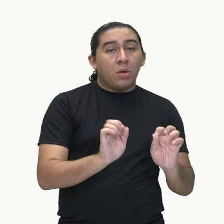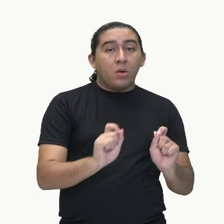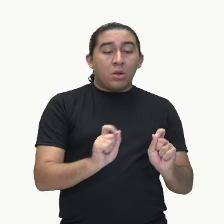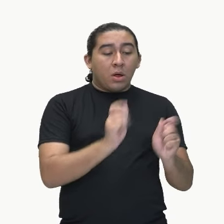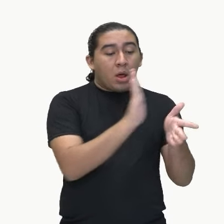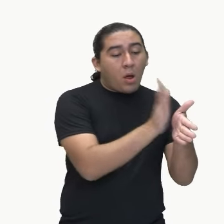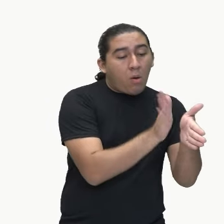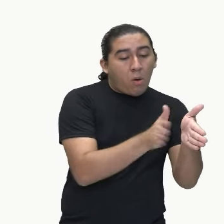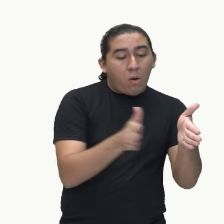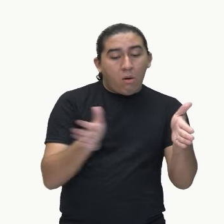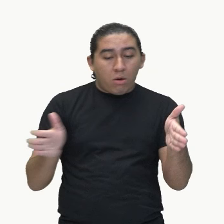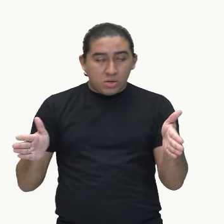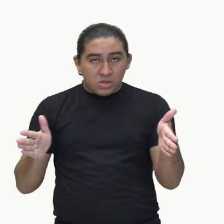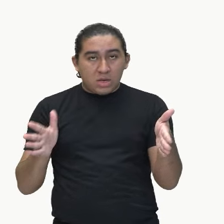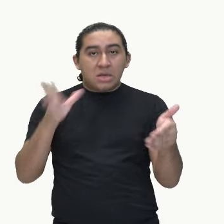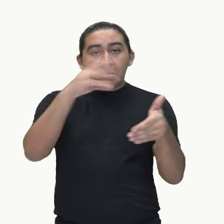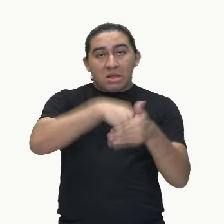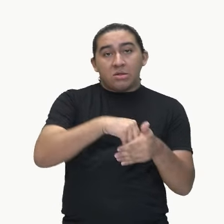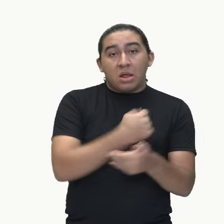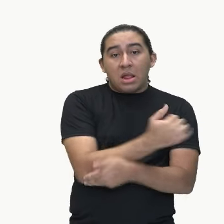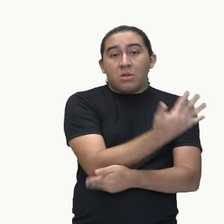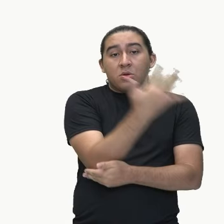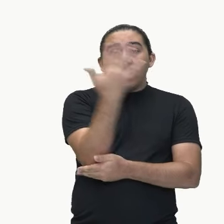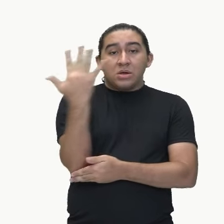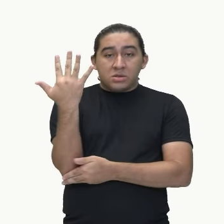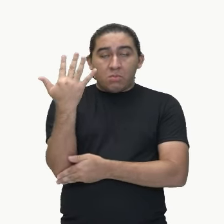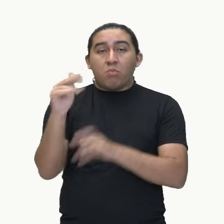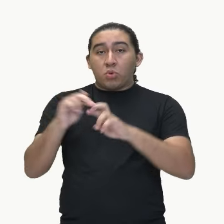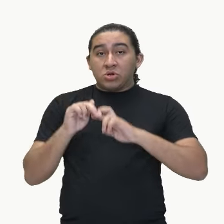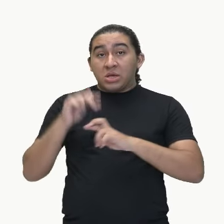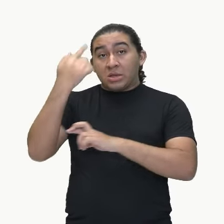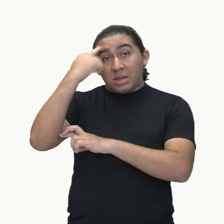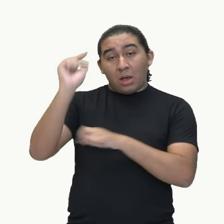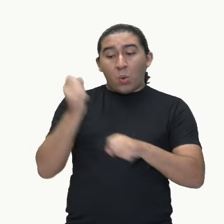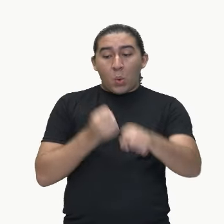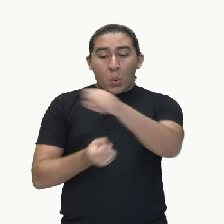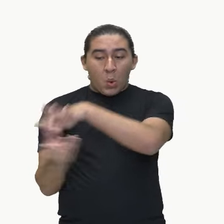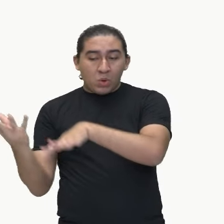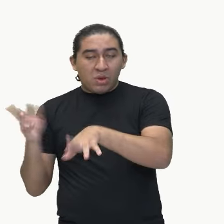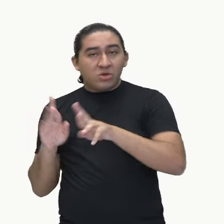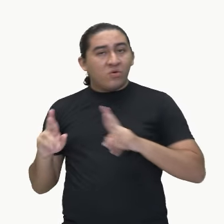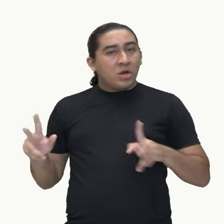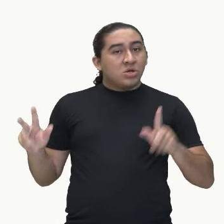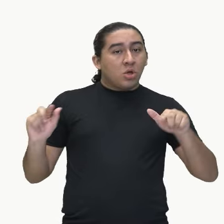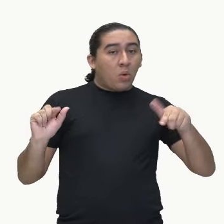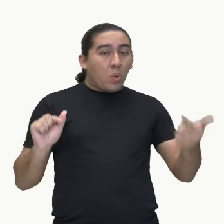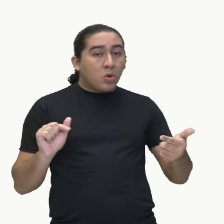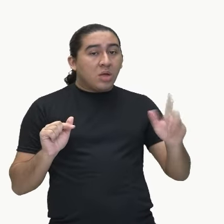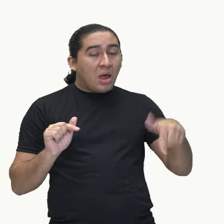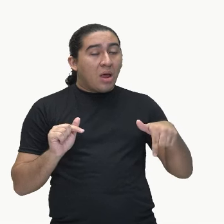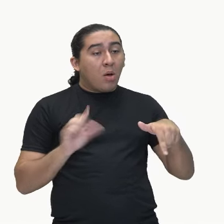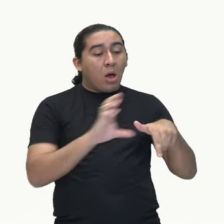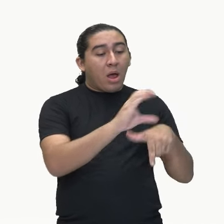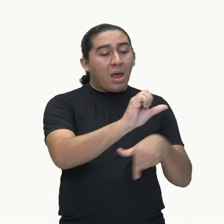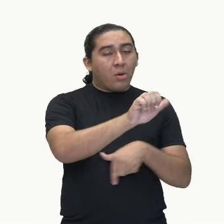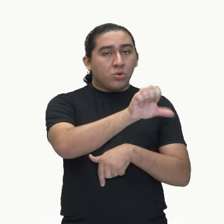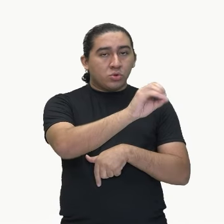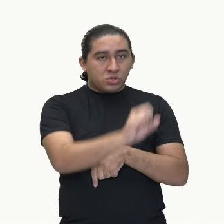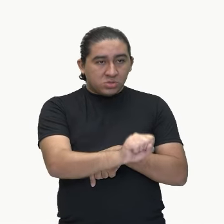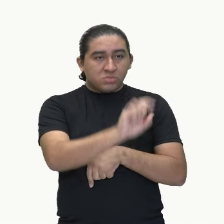que existe na natureza, por isso que é a ideia do cosmos, que é diferente da ideia do caos,